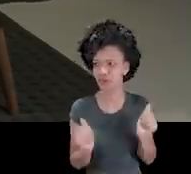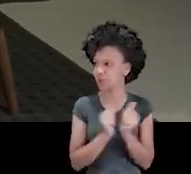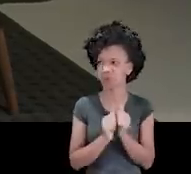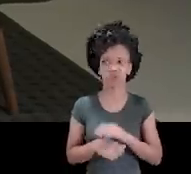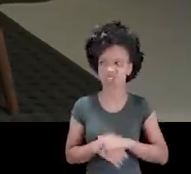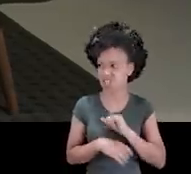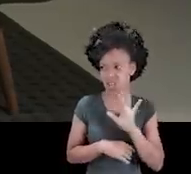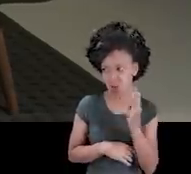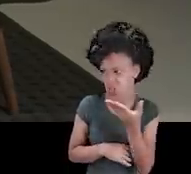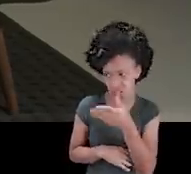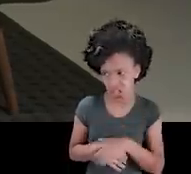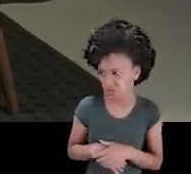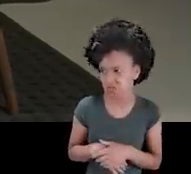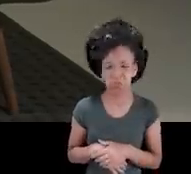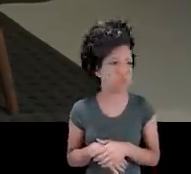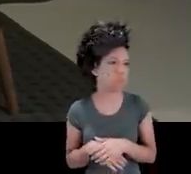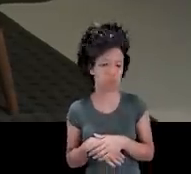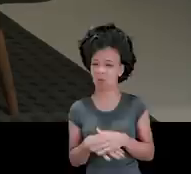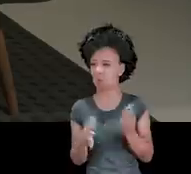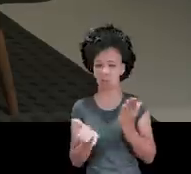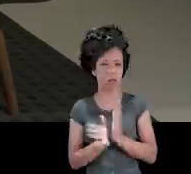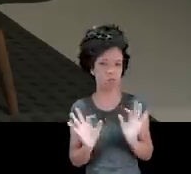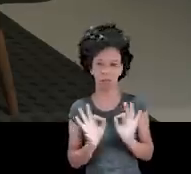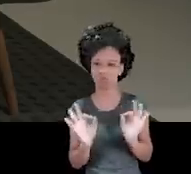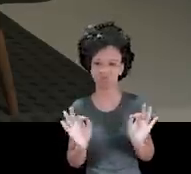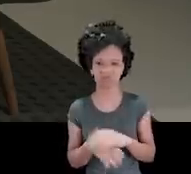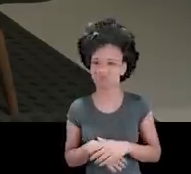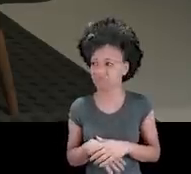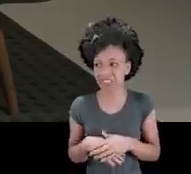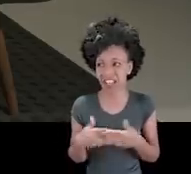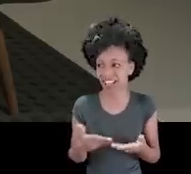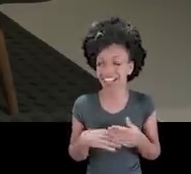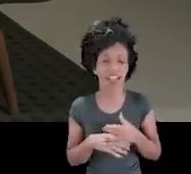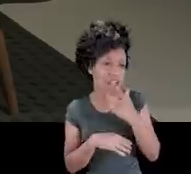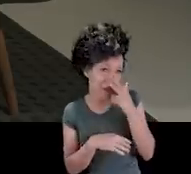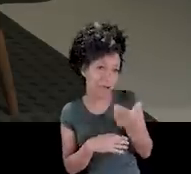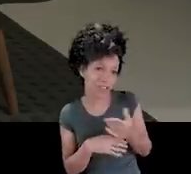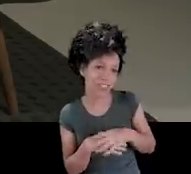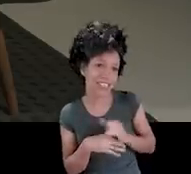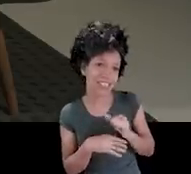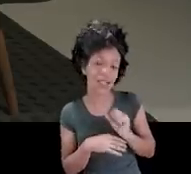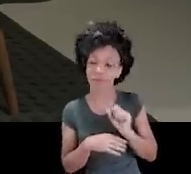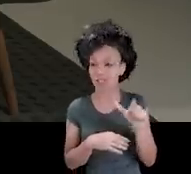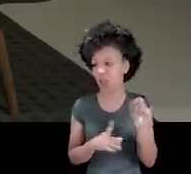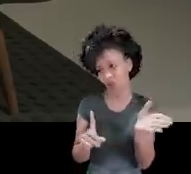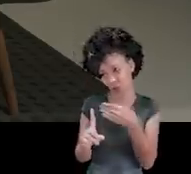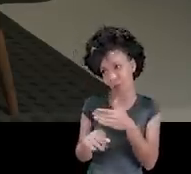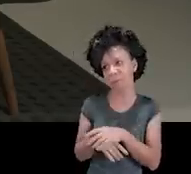se acontecesse isso. Aí ia destruir o Chris Rock. Desse jeito, acho que é acho que se o Chris Rock pudesse escolher, o tapa.